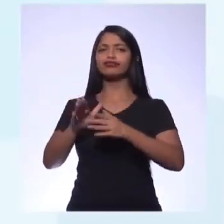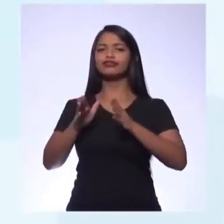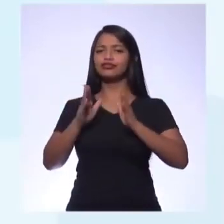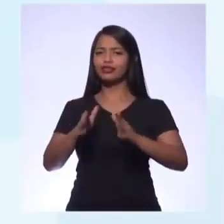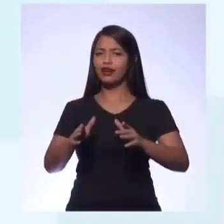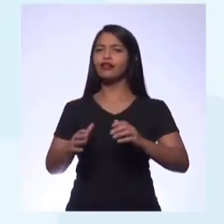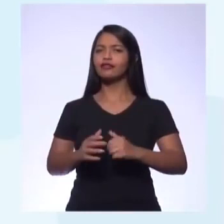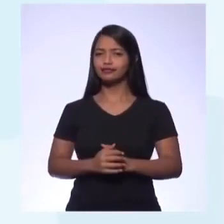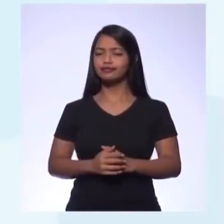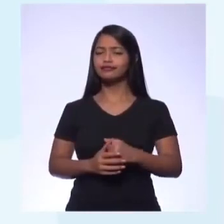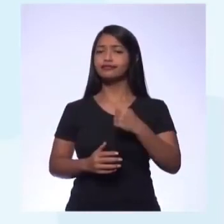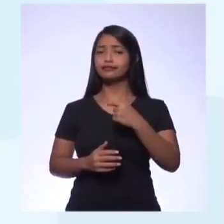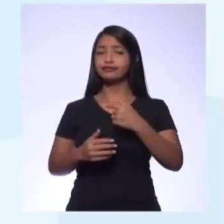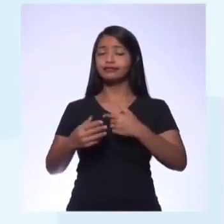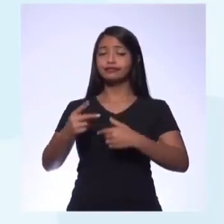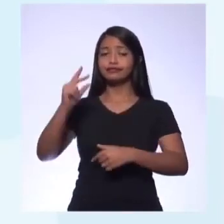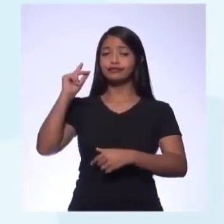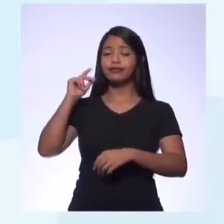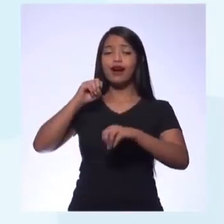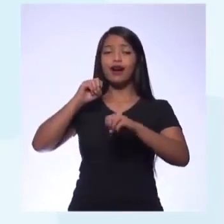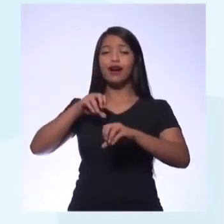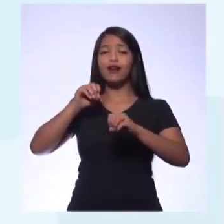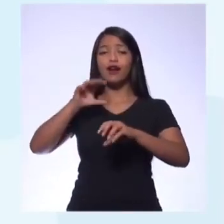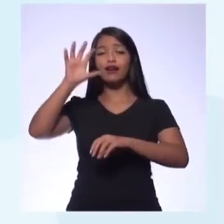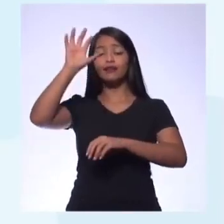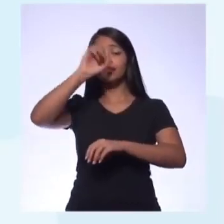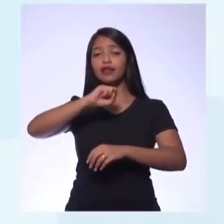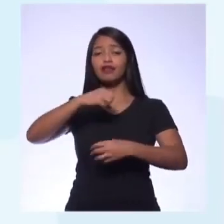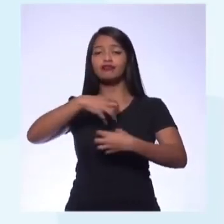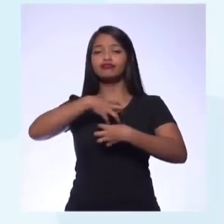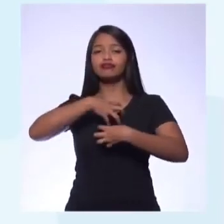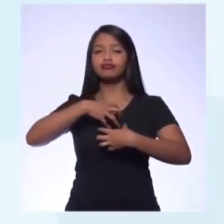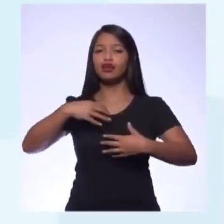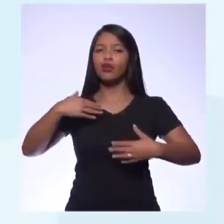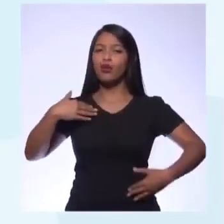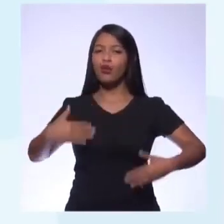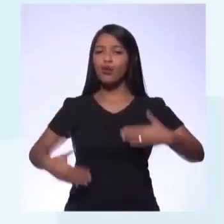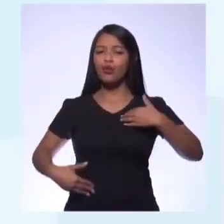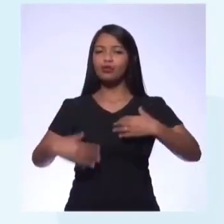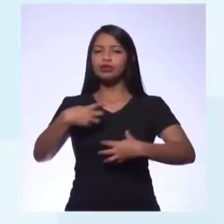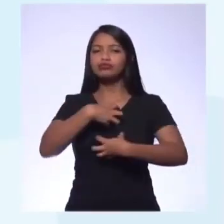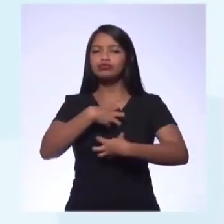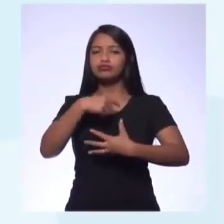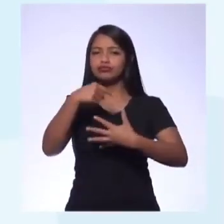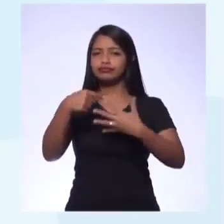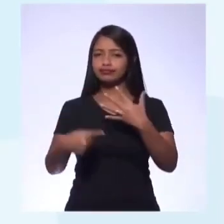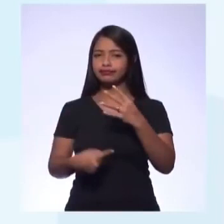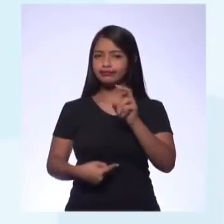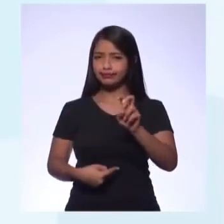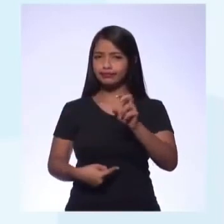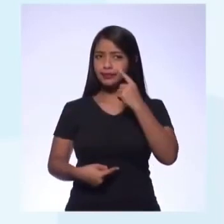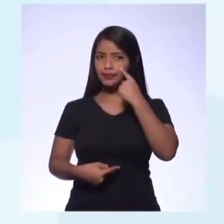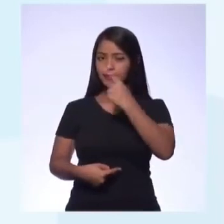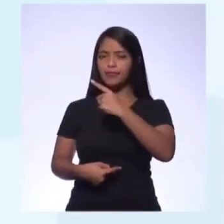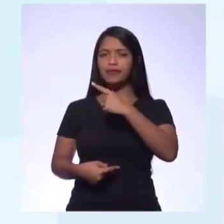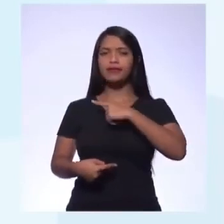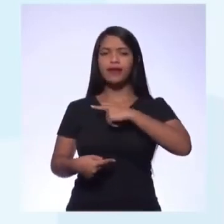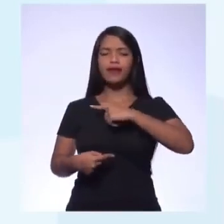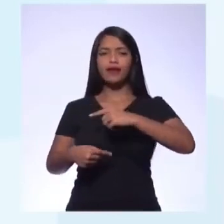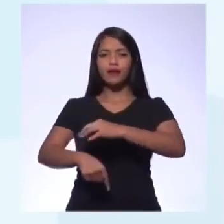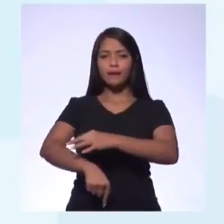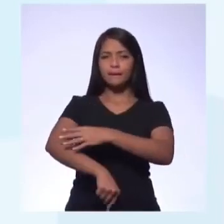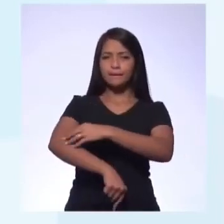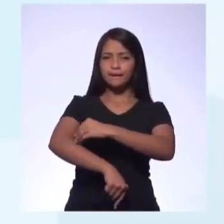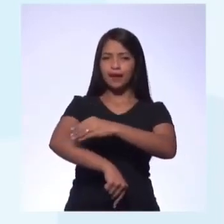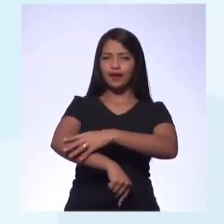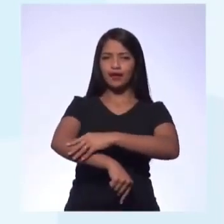sobre os sentidos. Aí você tem ali, tá vendo, saindo pelinho ali, ó, né? Esses pelinhos